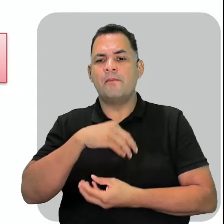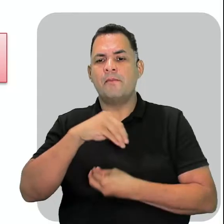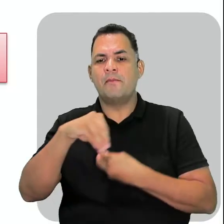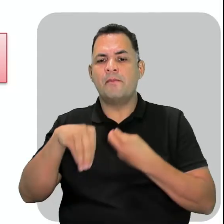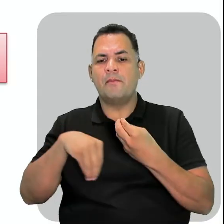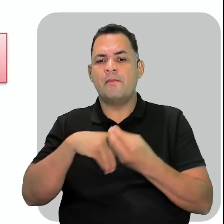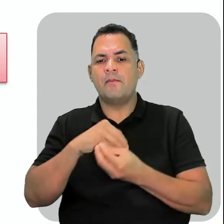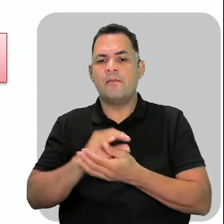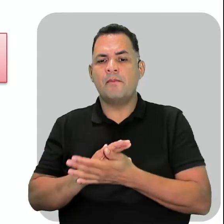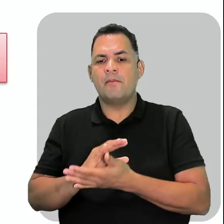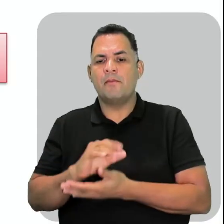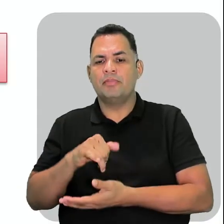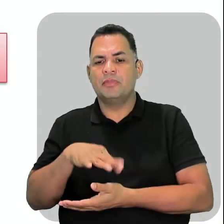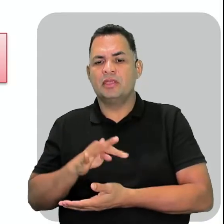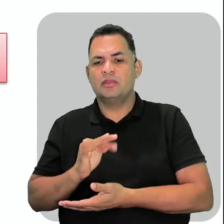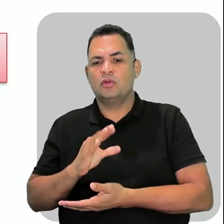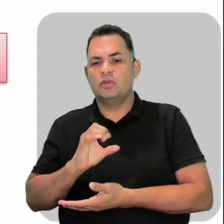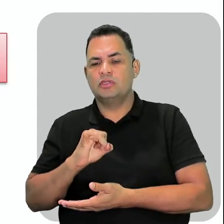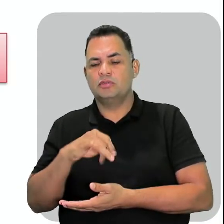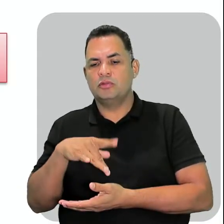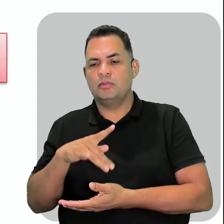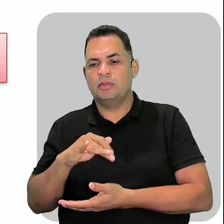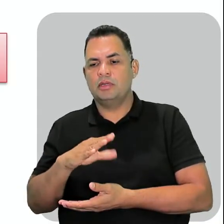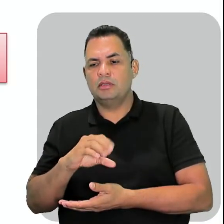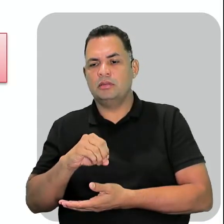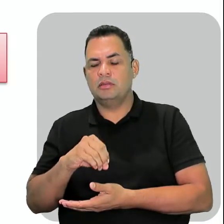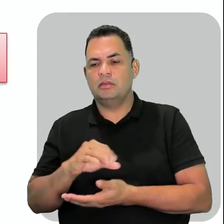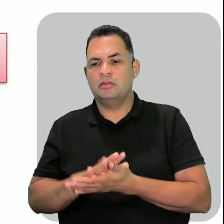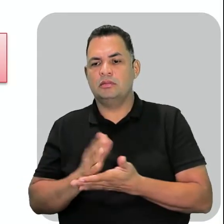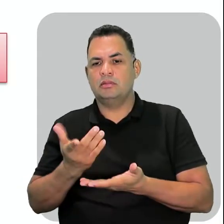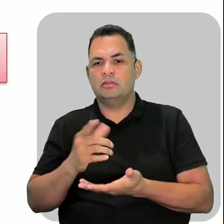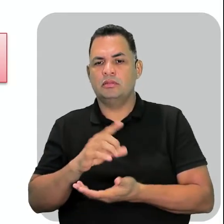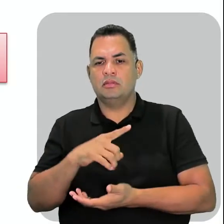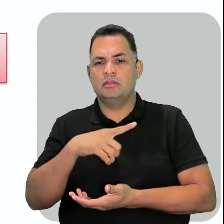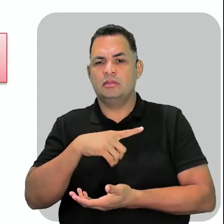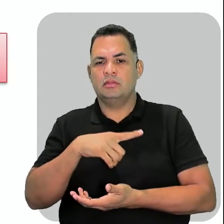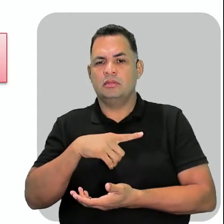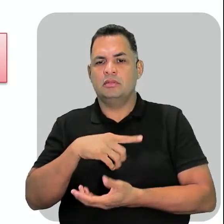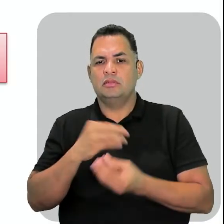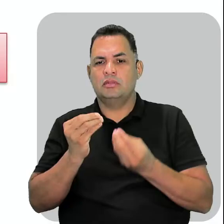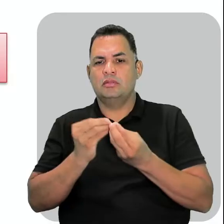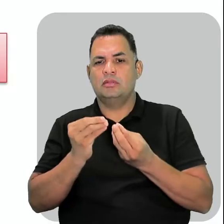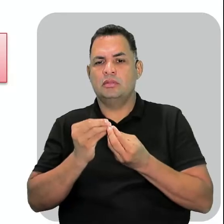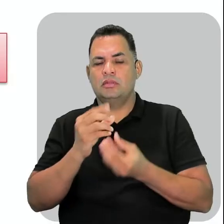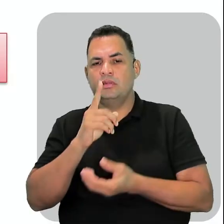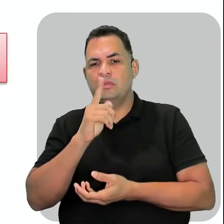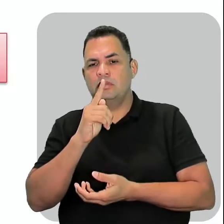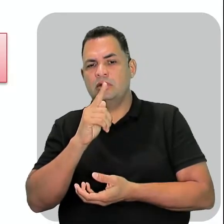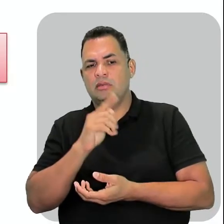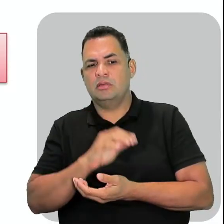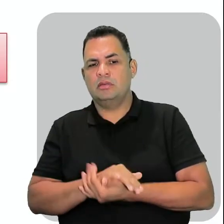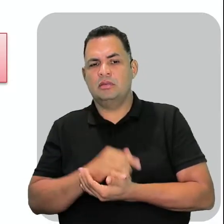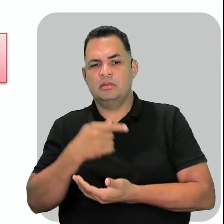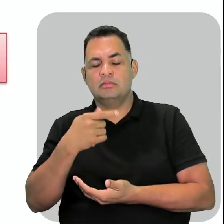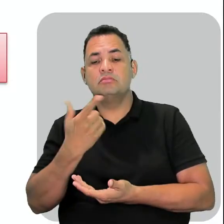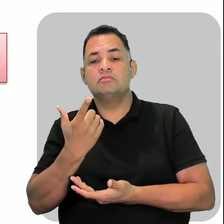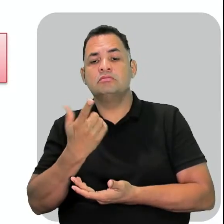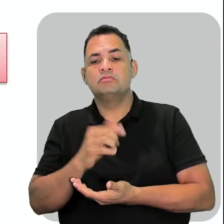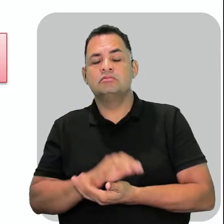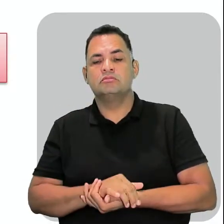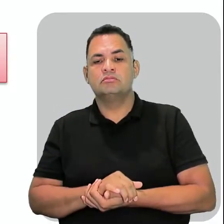do nitro isopropano e a saída de uma molécula de água. A água saiu da